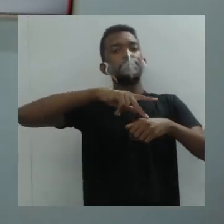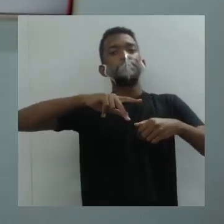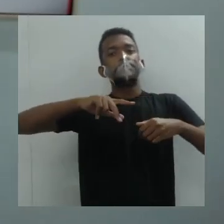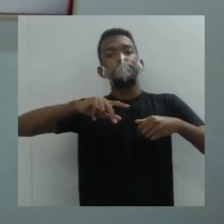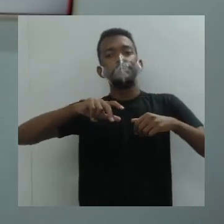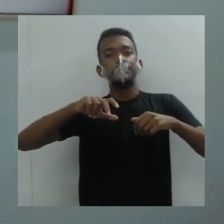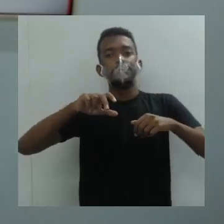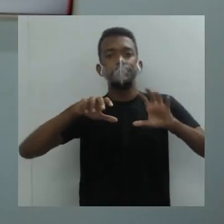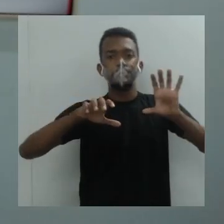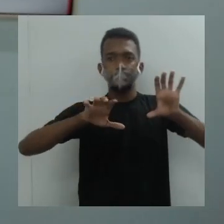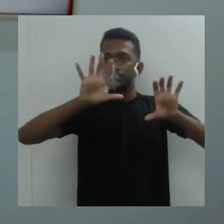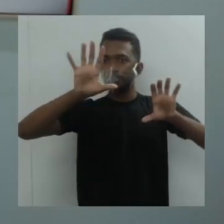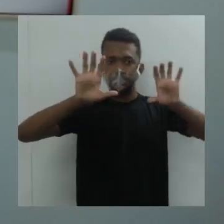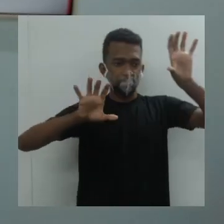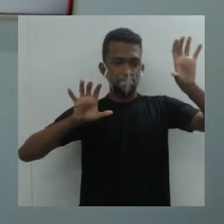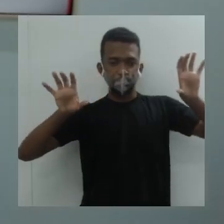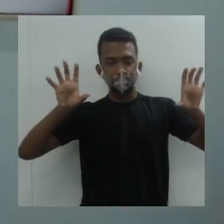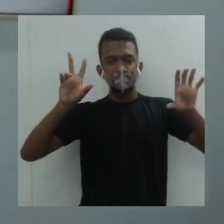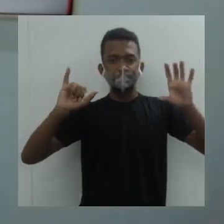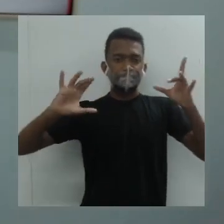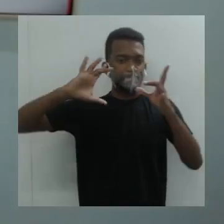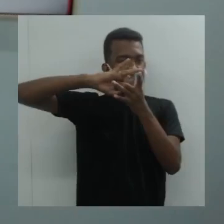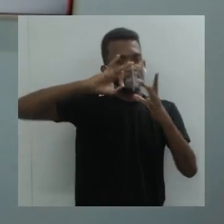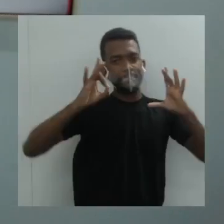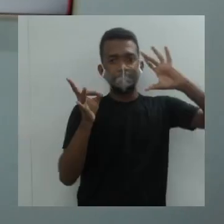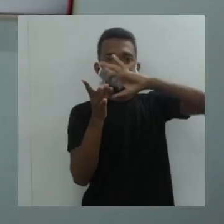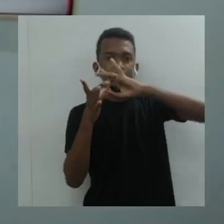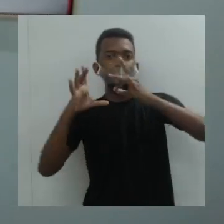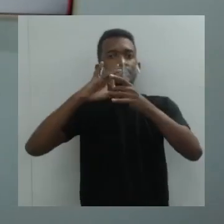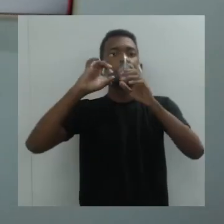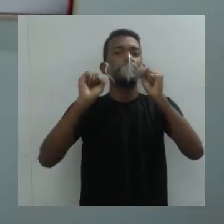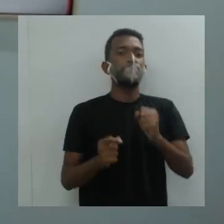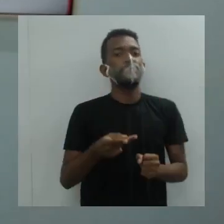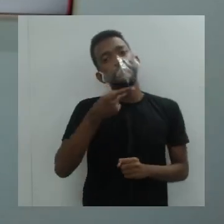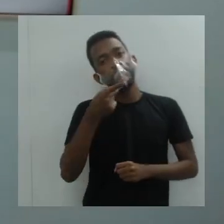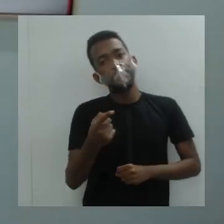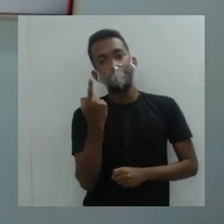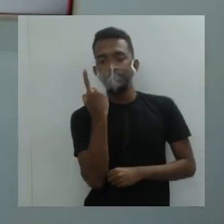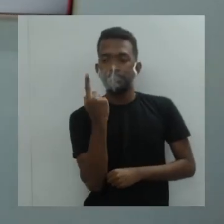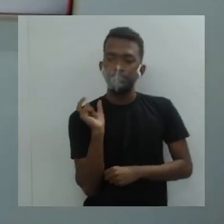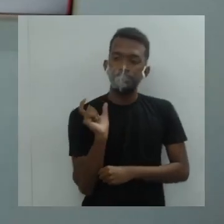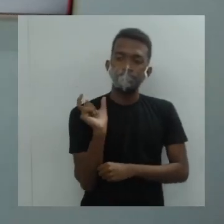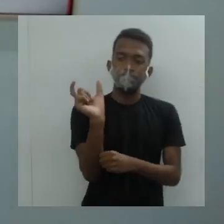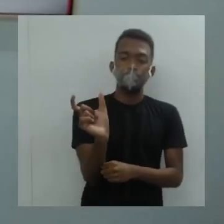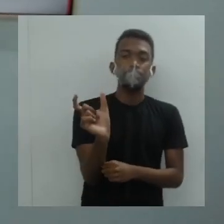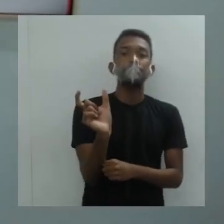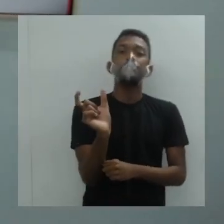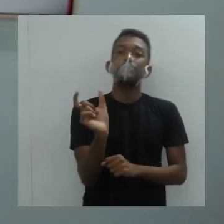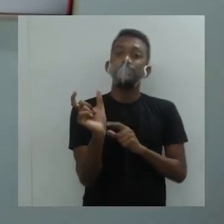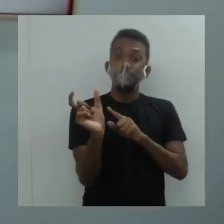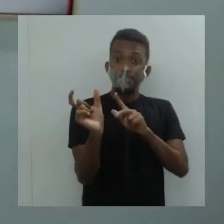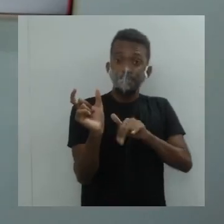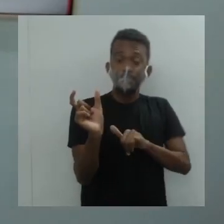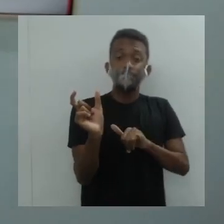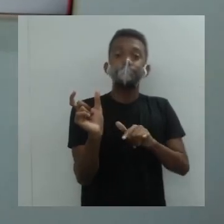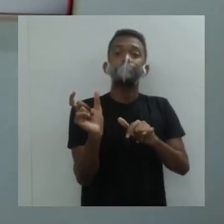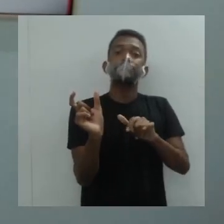eles vão se interligando. E a gente pode falar de uma palavra que vai